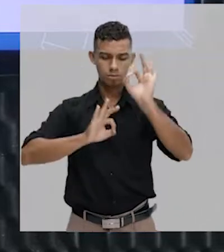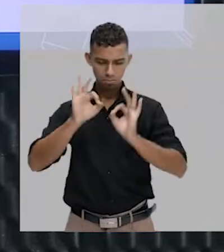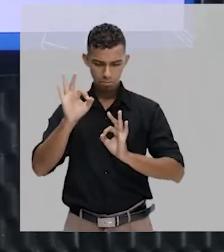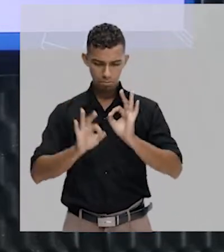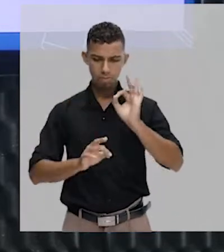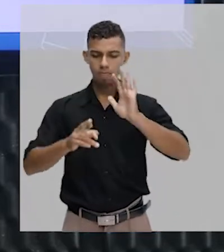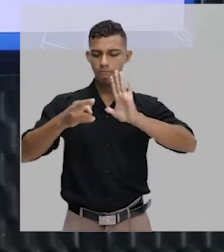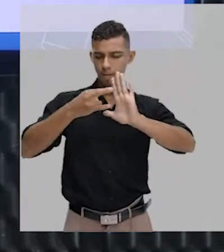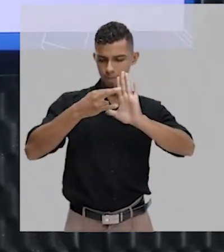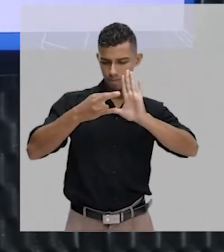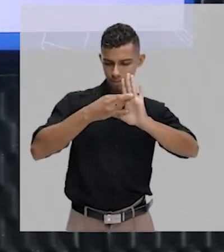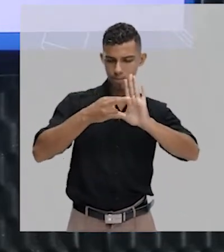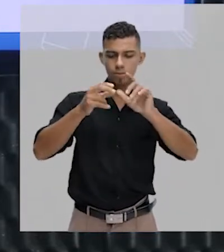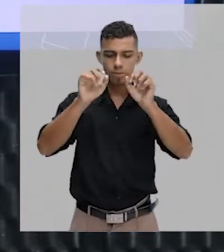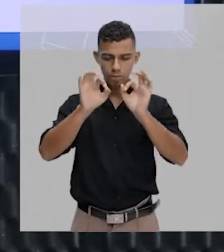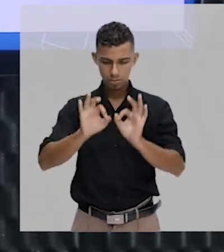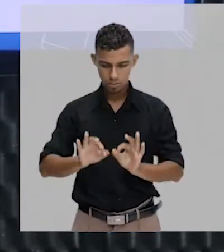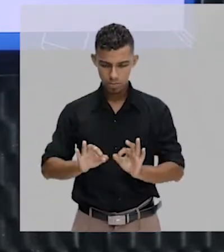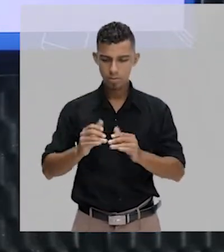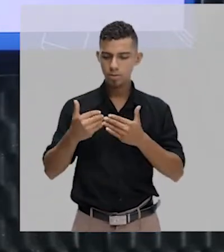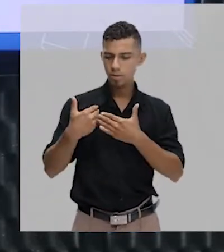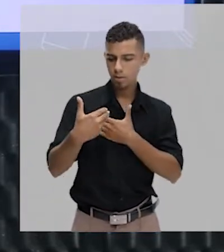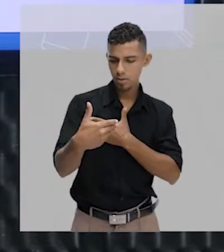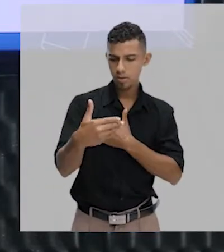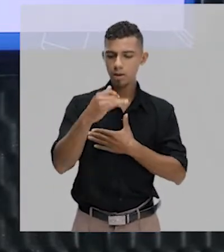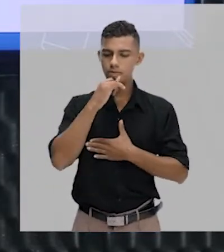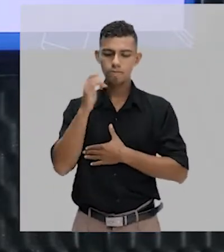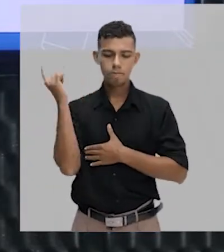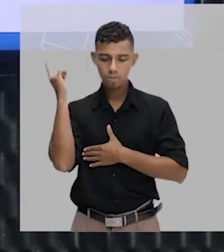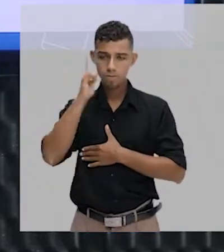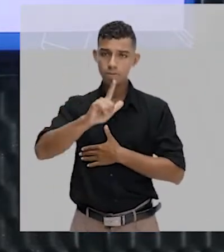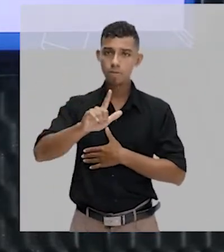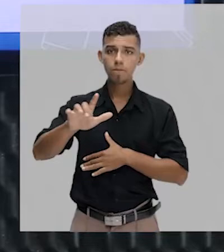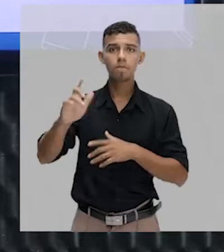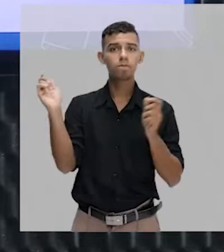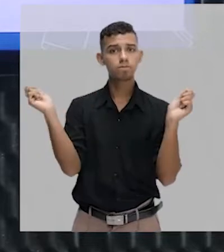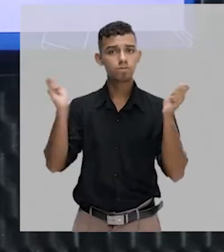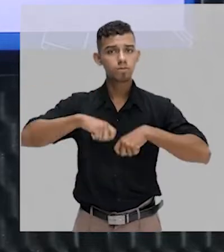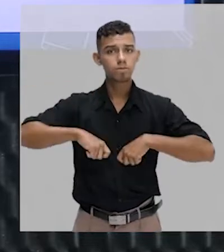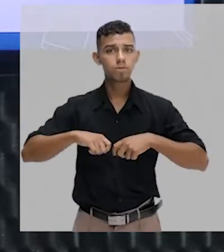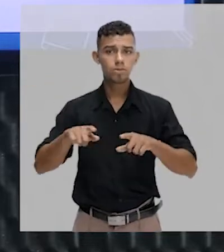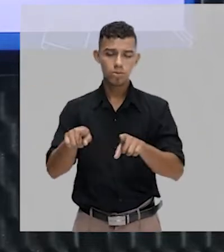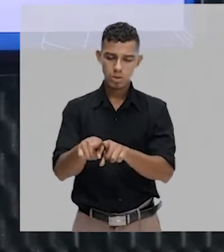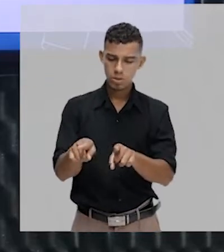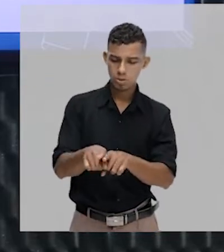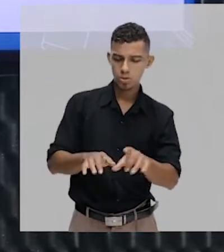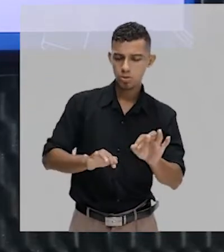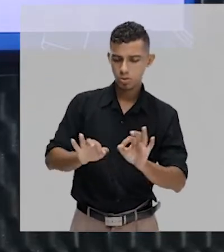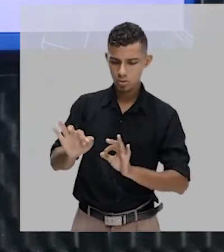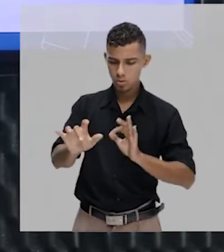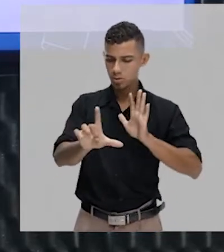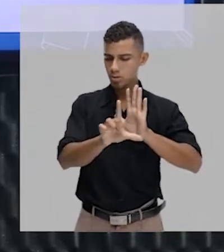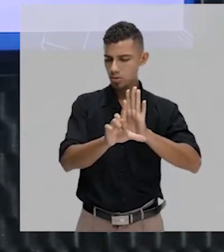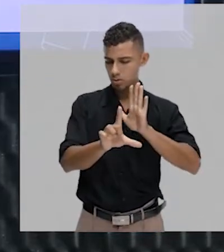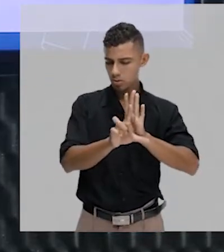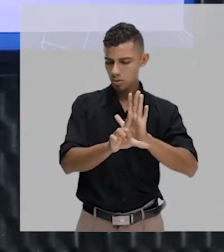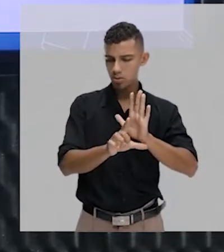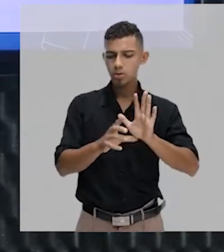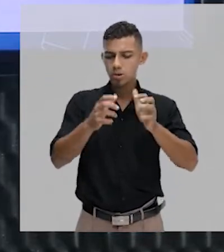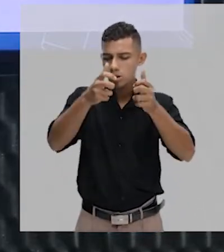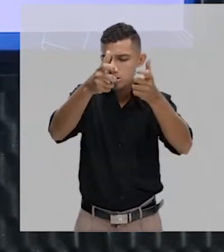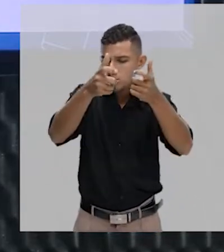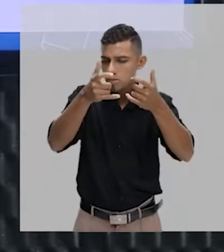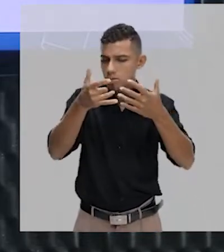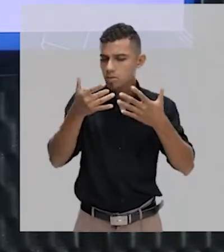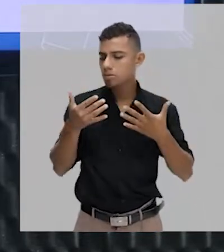regularidades, e a partir de regularidades, houve a possibilidade da formação de leis para explicar